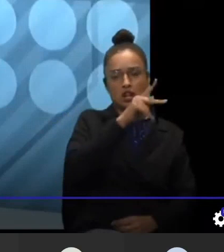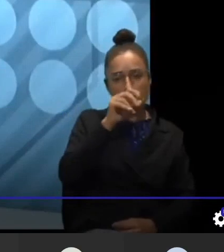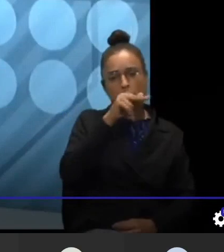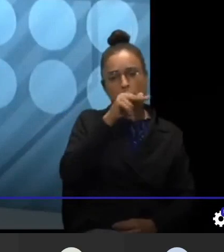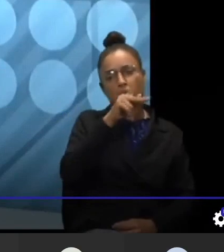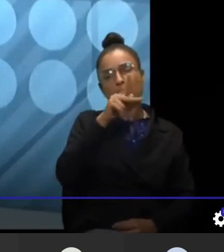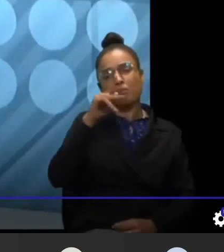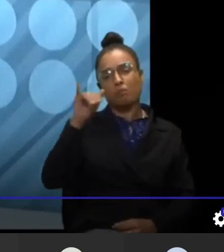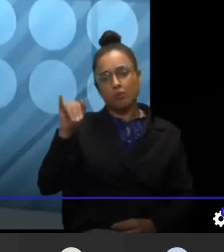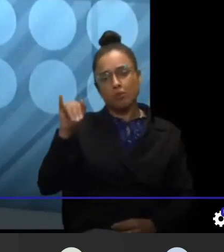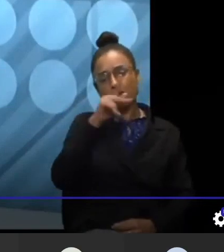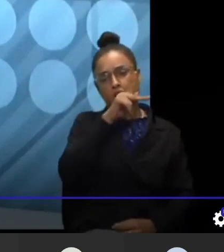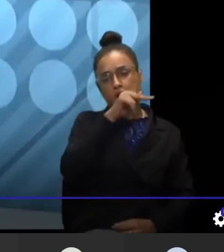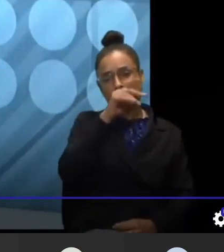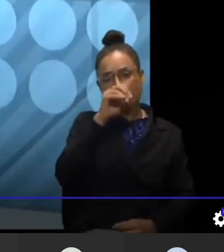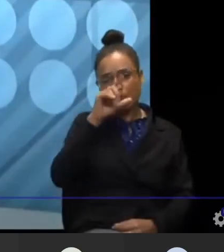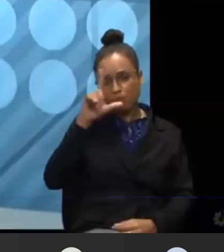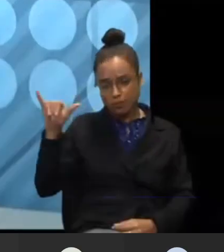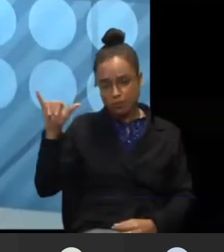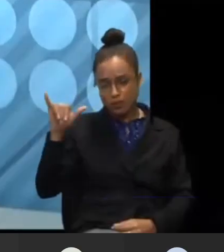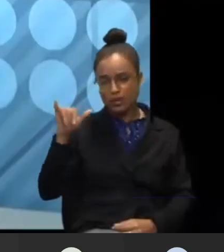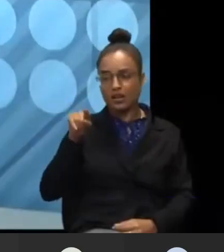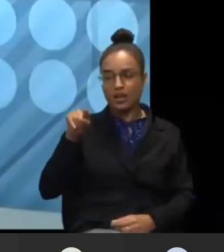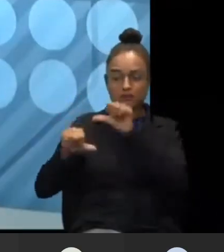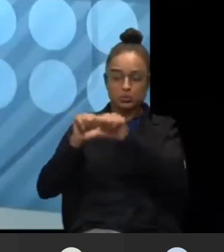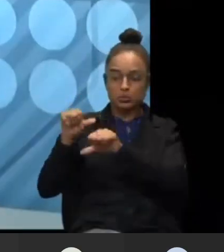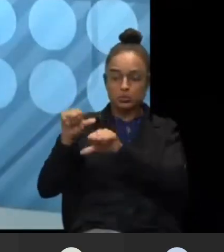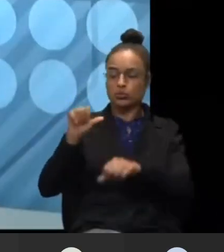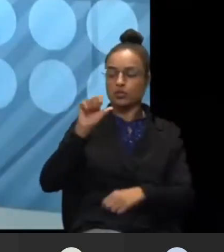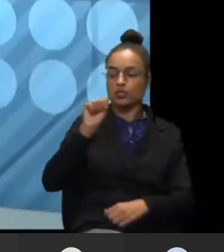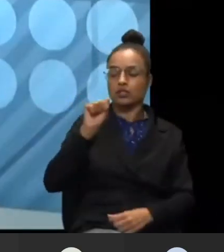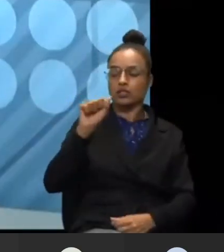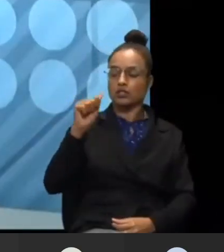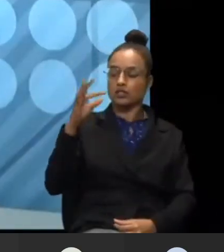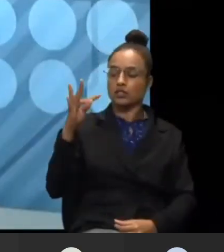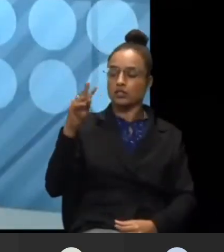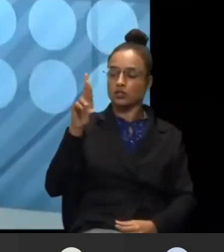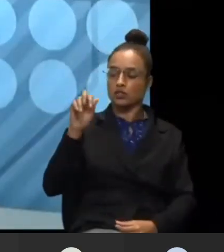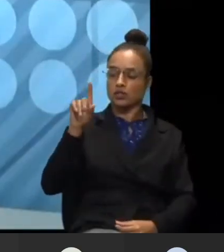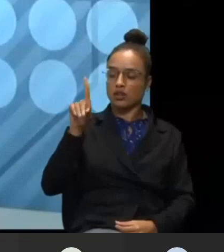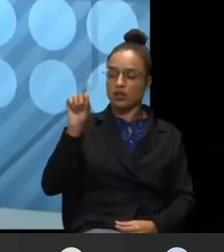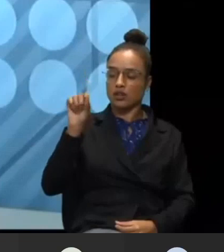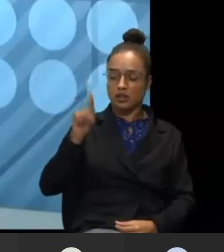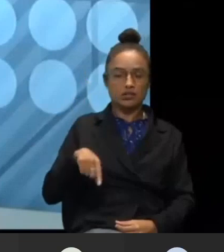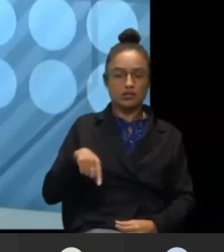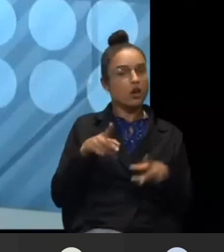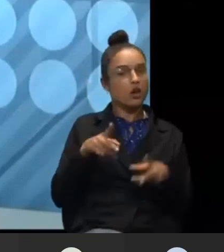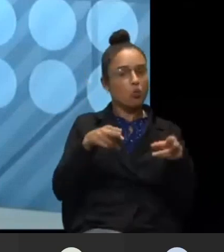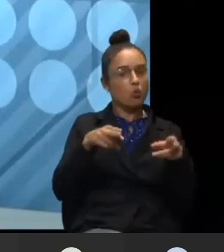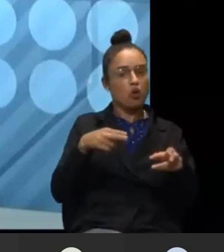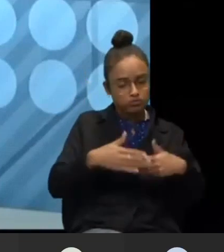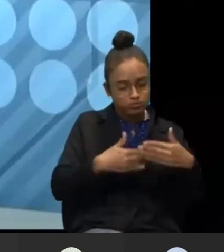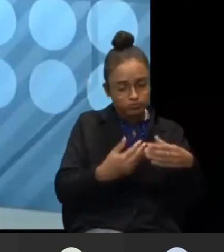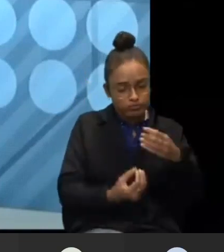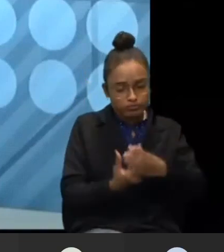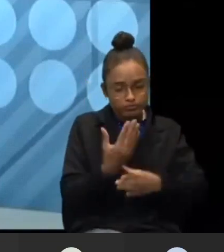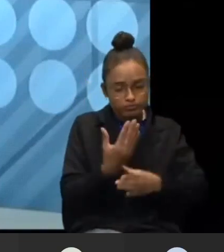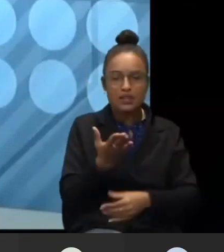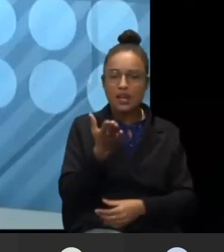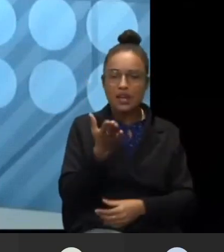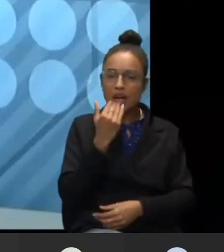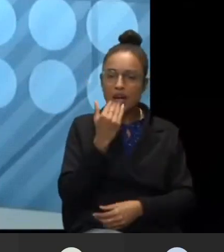saturado, eu elevo o ponto de fusão. É o caso da produção da margarina. Esse processo é realizado com a presença de níquel,